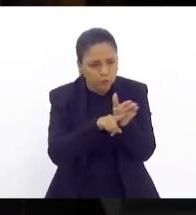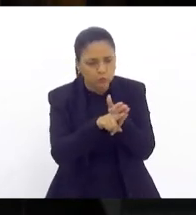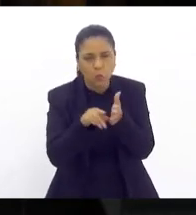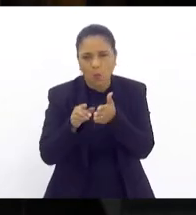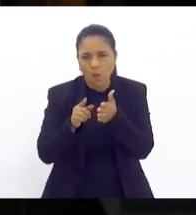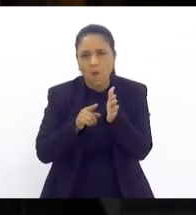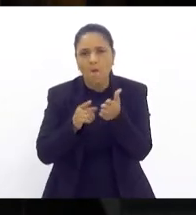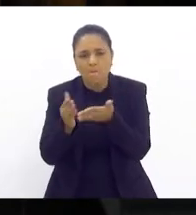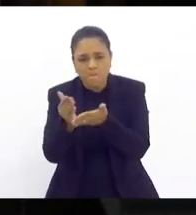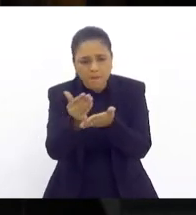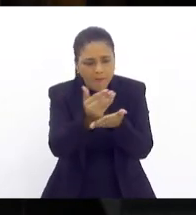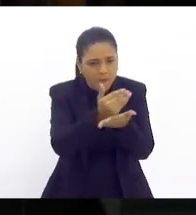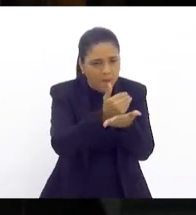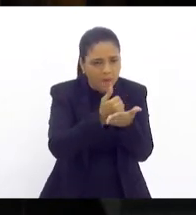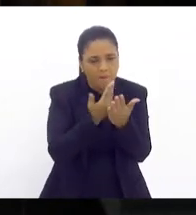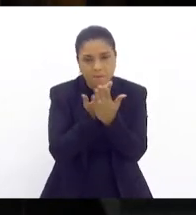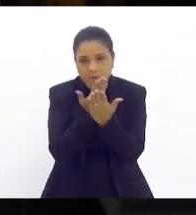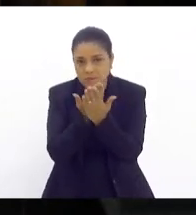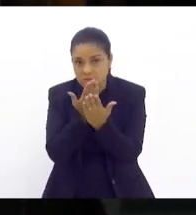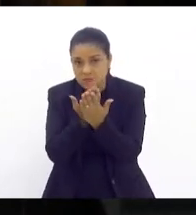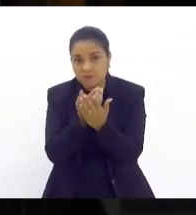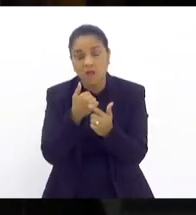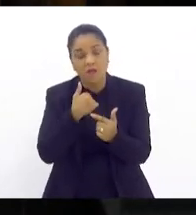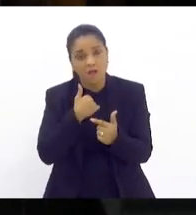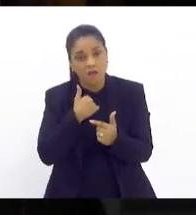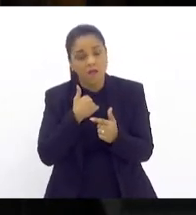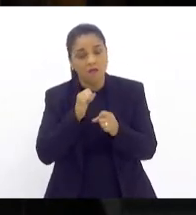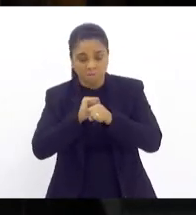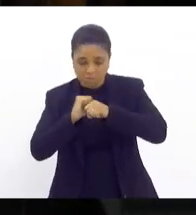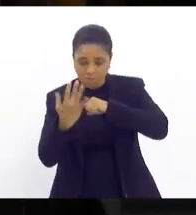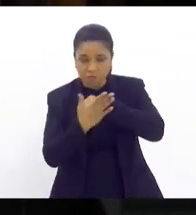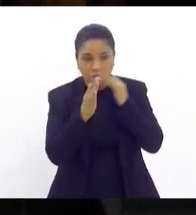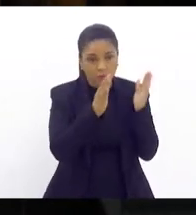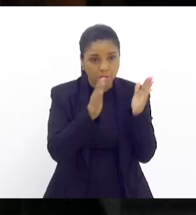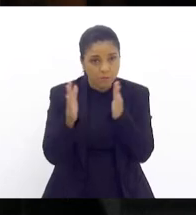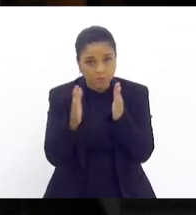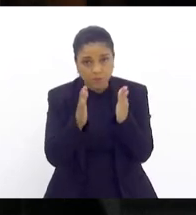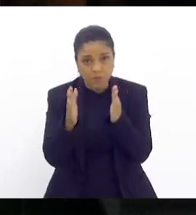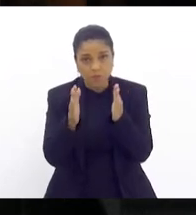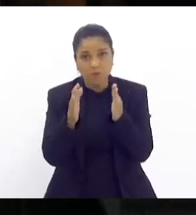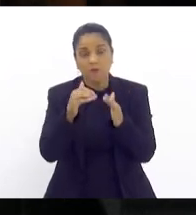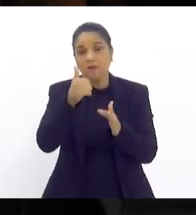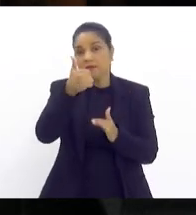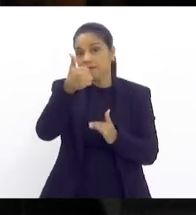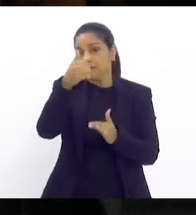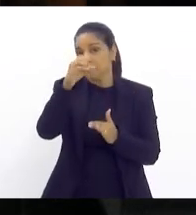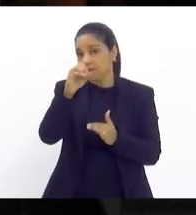da covid se estimava que 10%